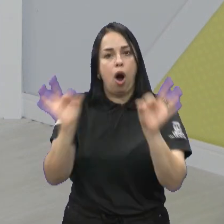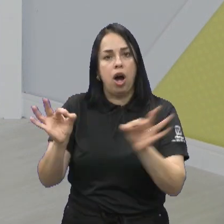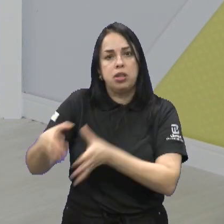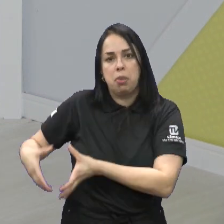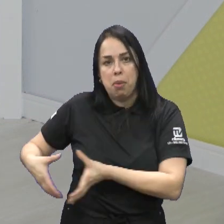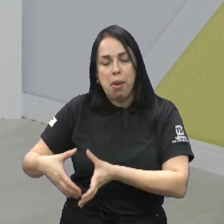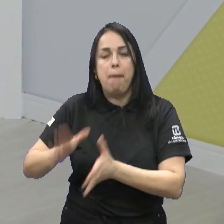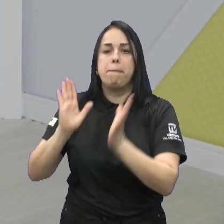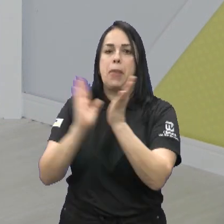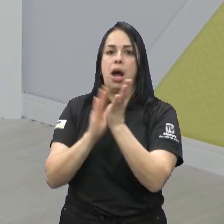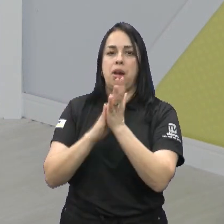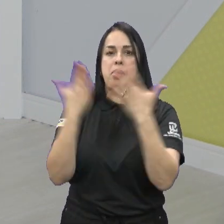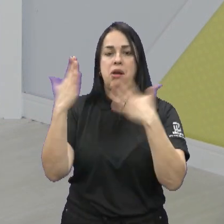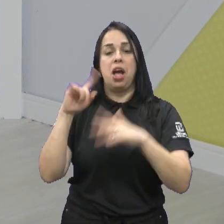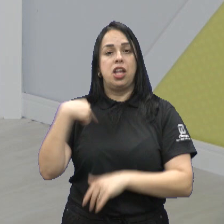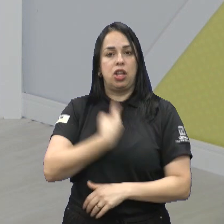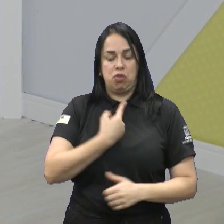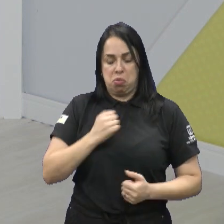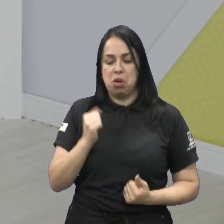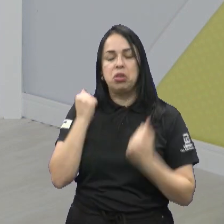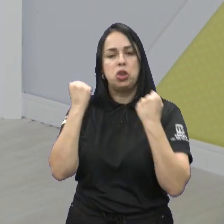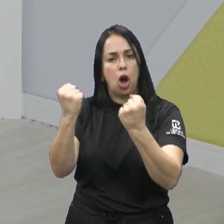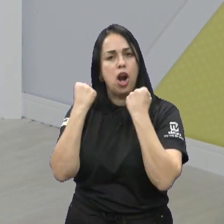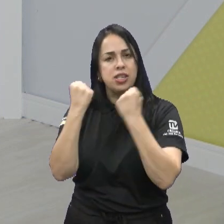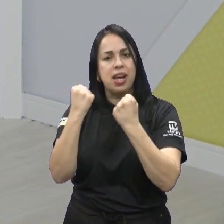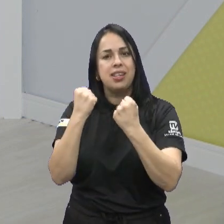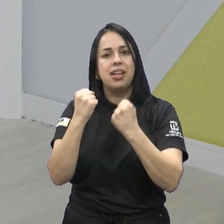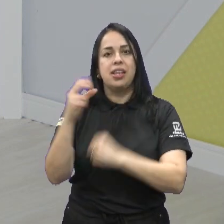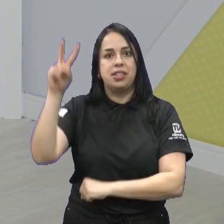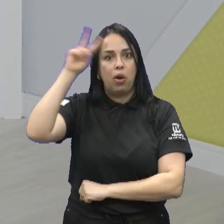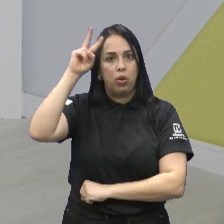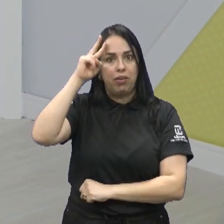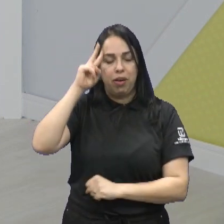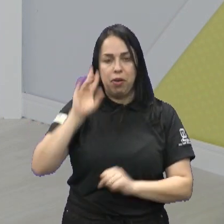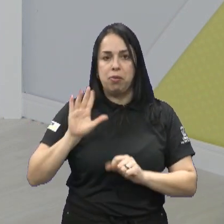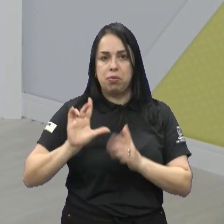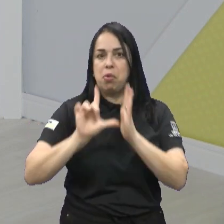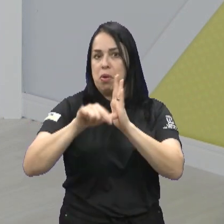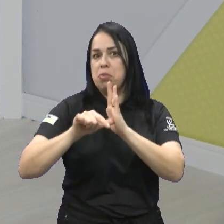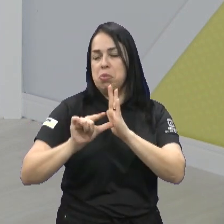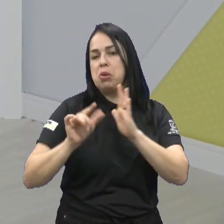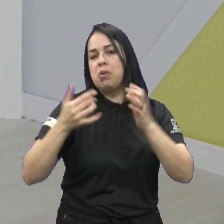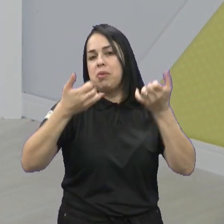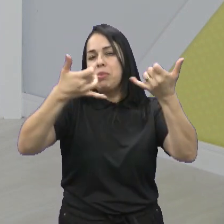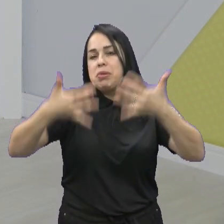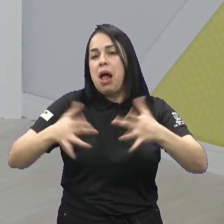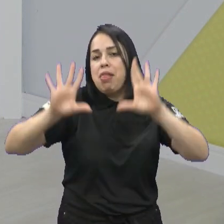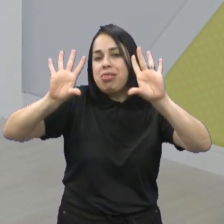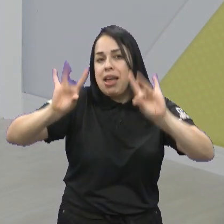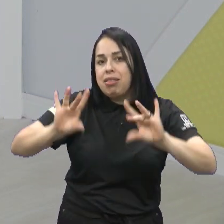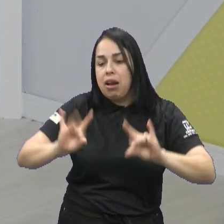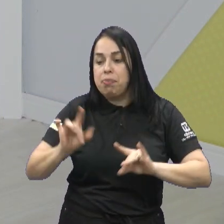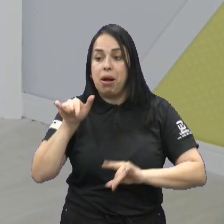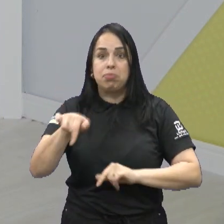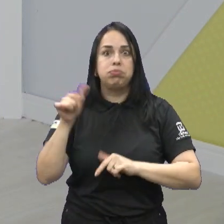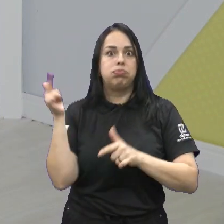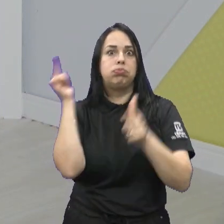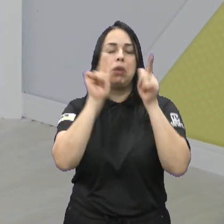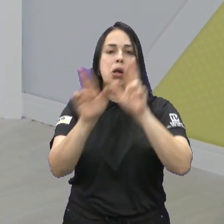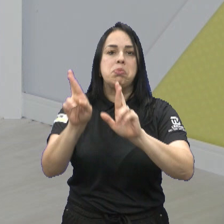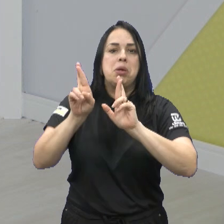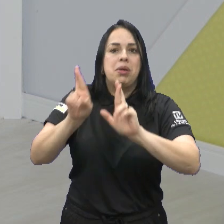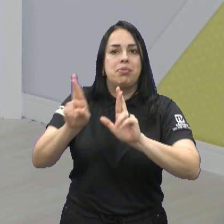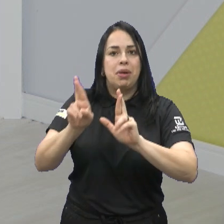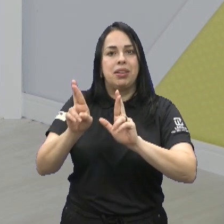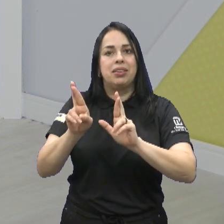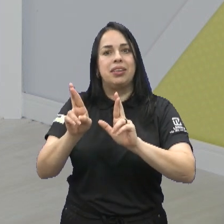Parabéns, estaremos na torcida. Segunda-feira a gente traz os detalhes também, quem sabe, de uma nova conquista para as atletas de São José dos Campos,